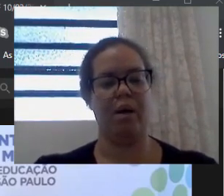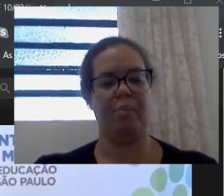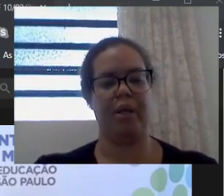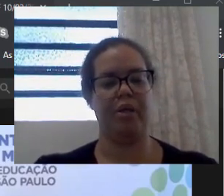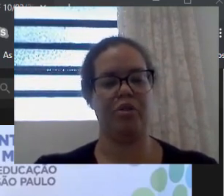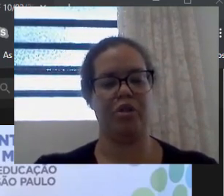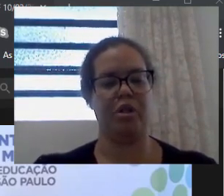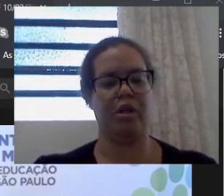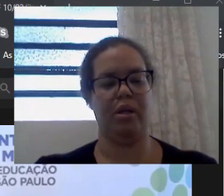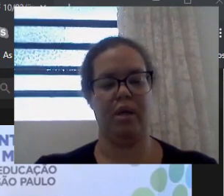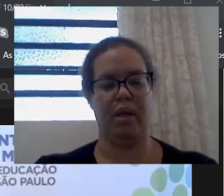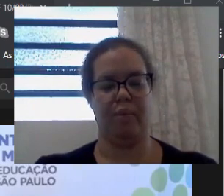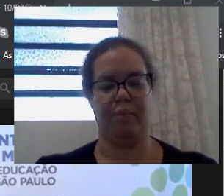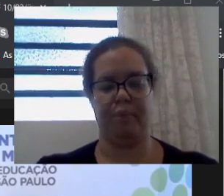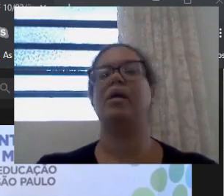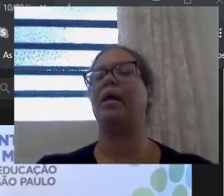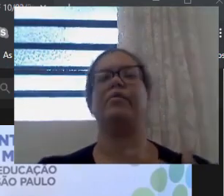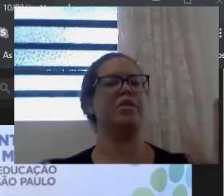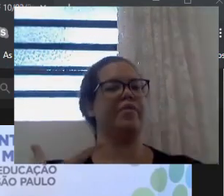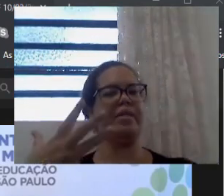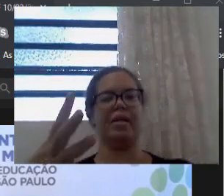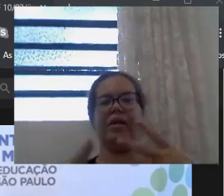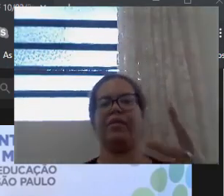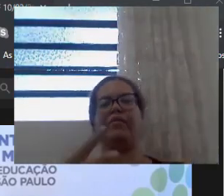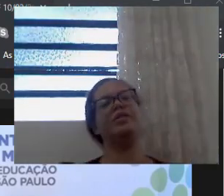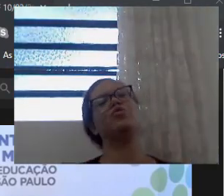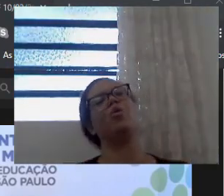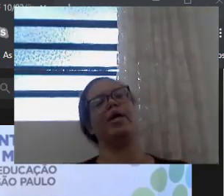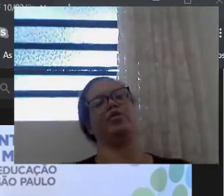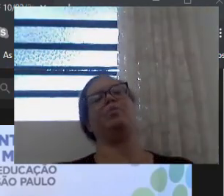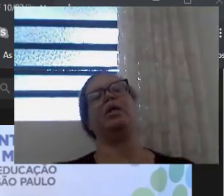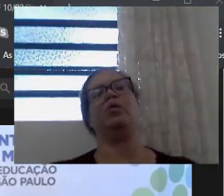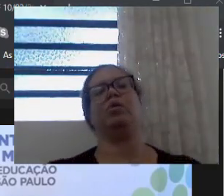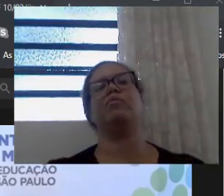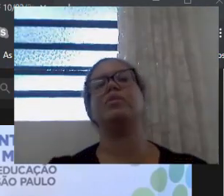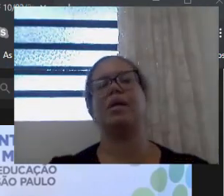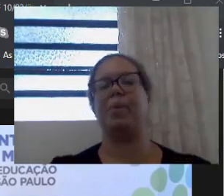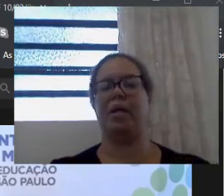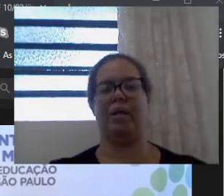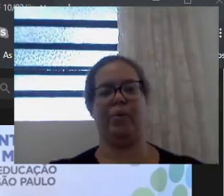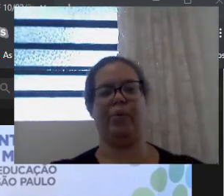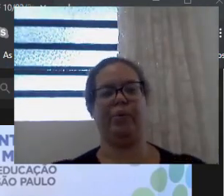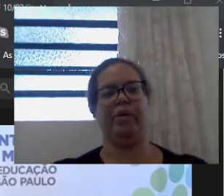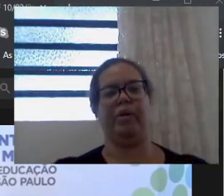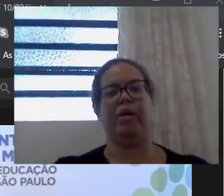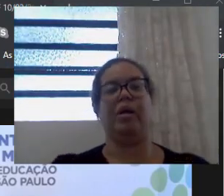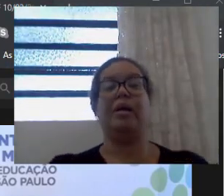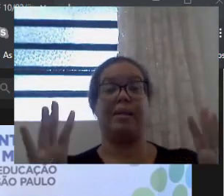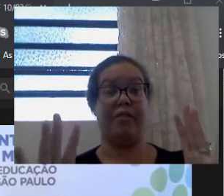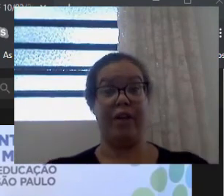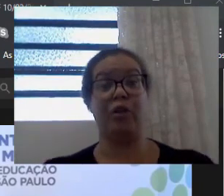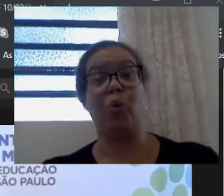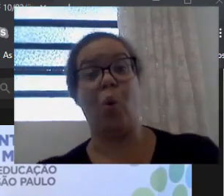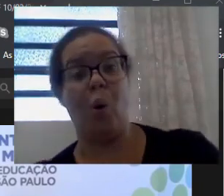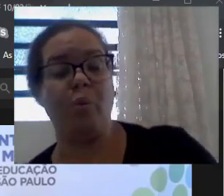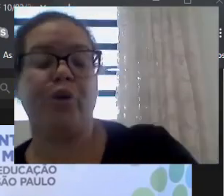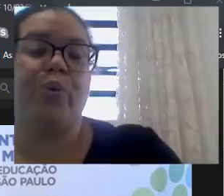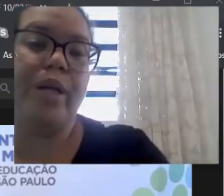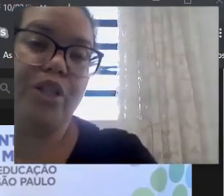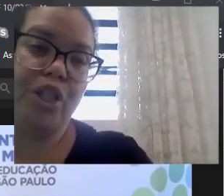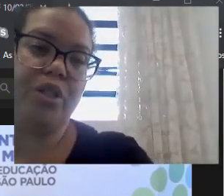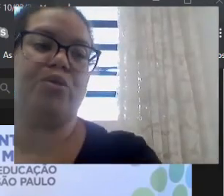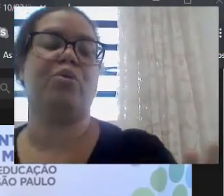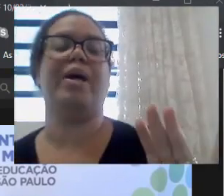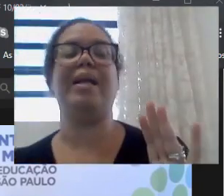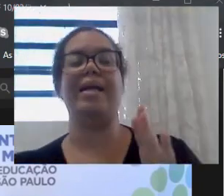eu aprendi que... E aí você vai escrever, vai discorrer sobre aquilo que você aprendeu. Tá vendo como